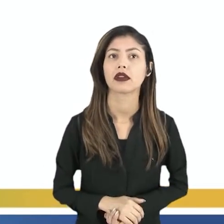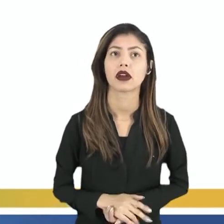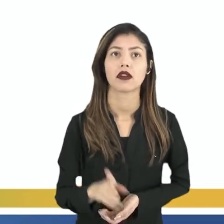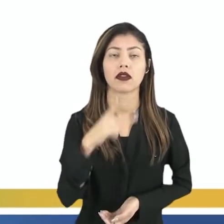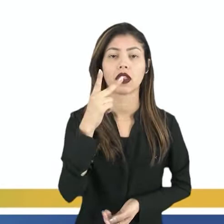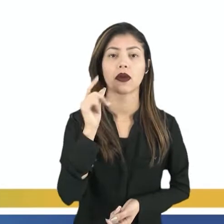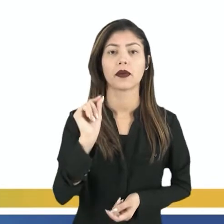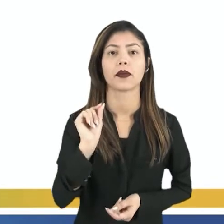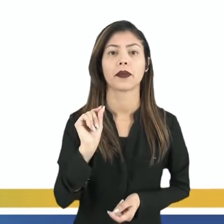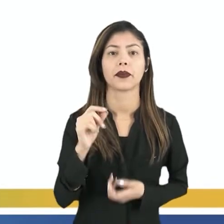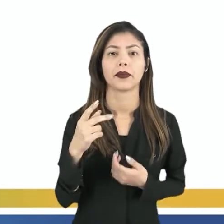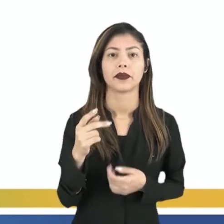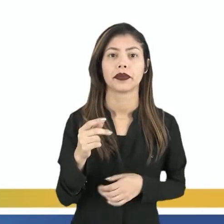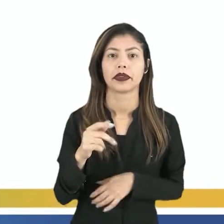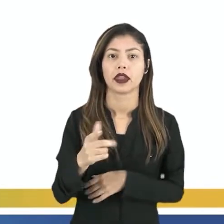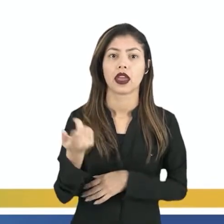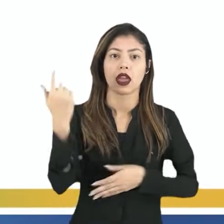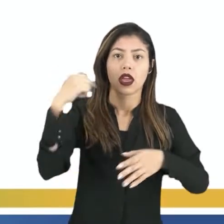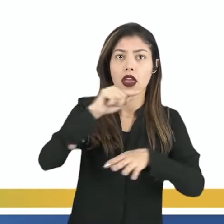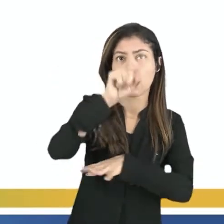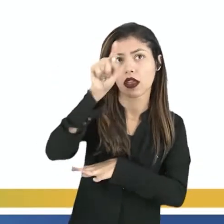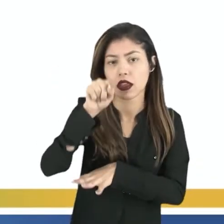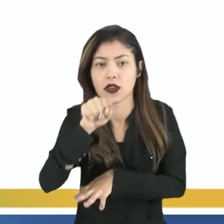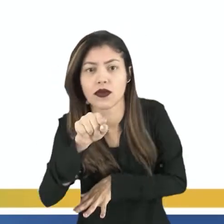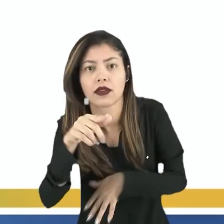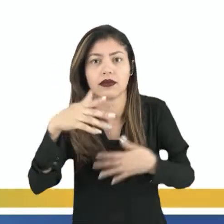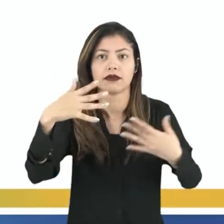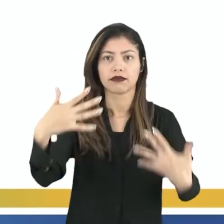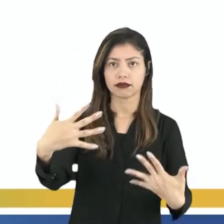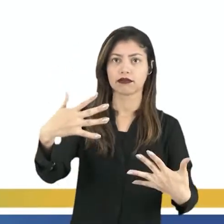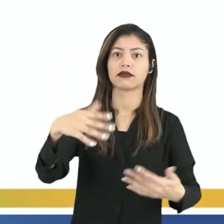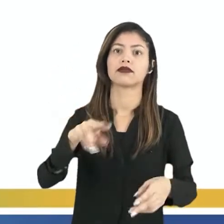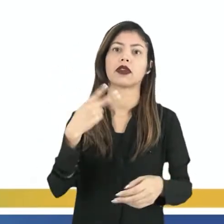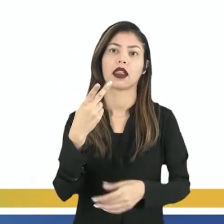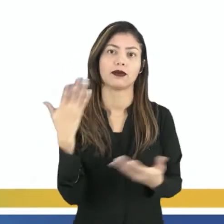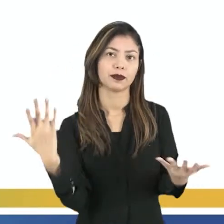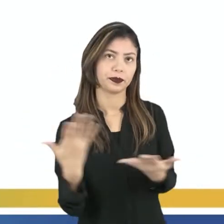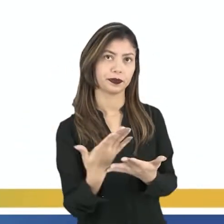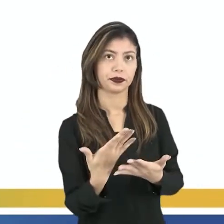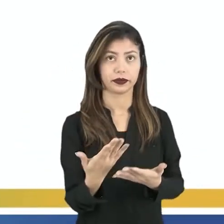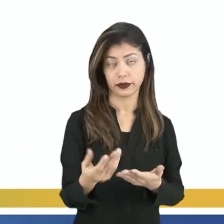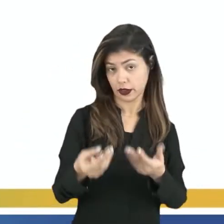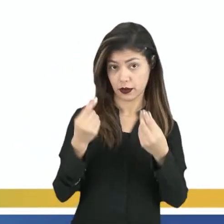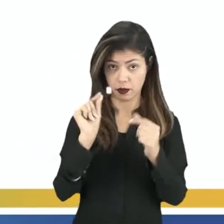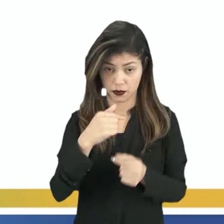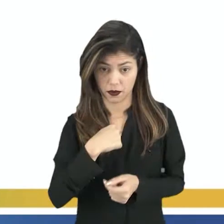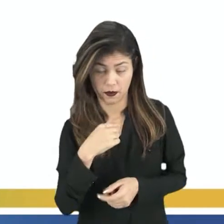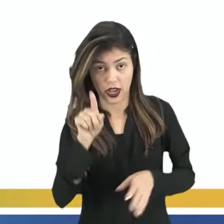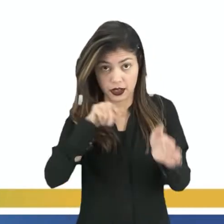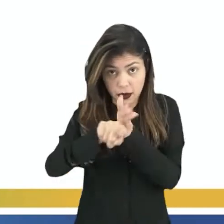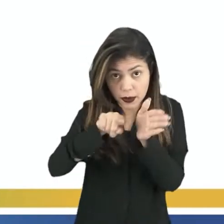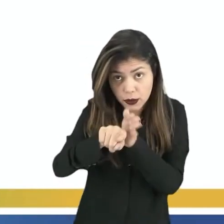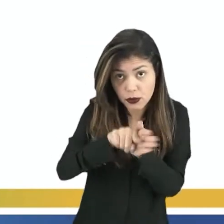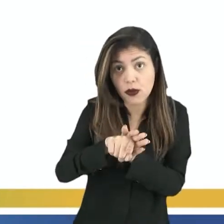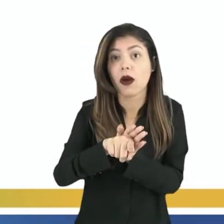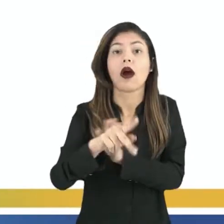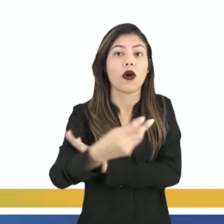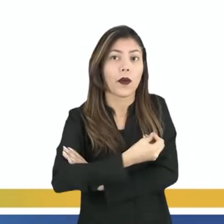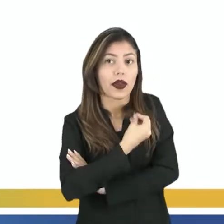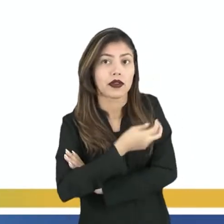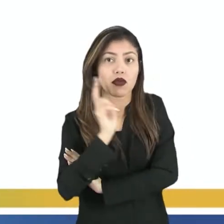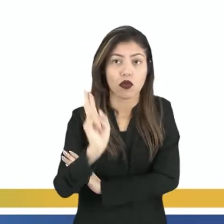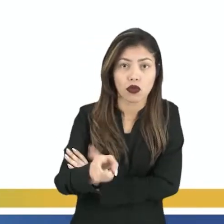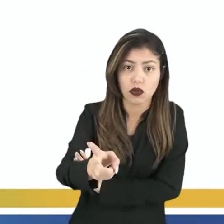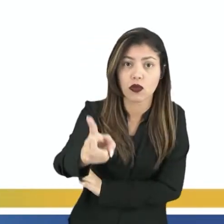pouquinho sobre as interrogativas, sobre as questions, as perguntas. Para fazer perguntas no present continuous, nós